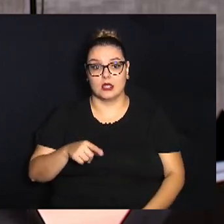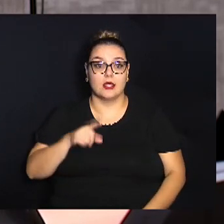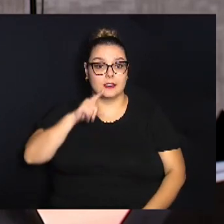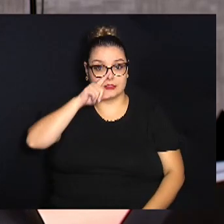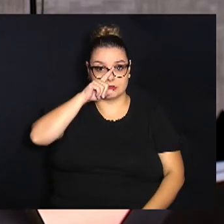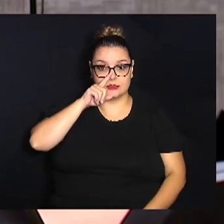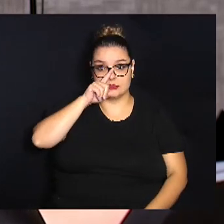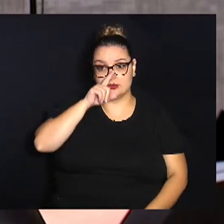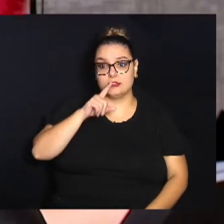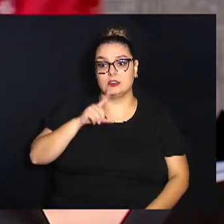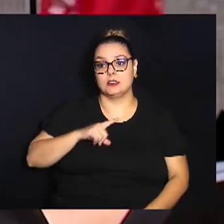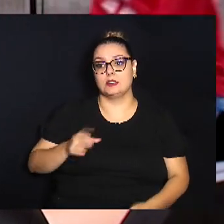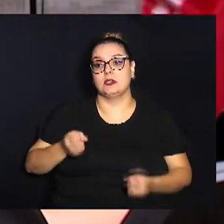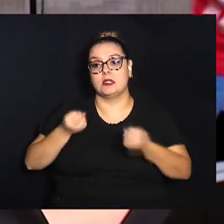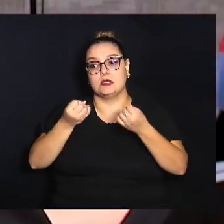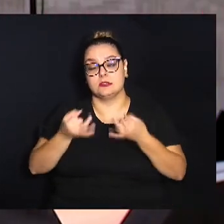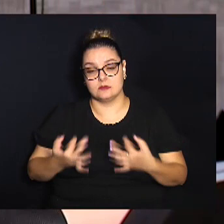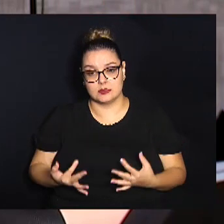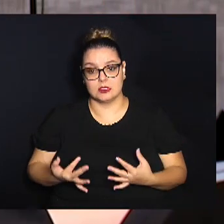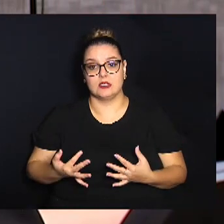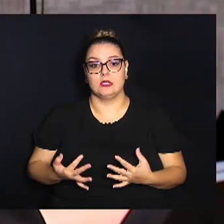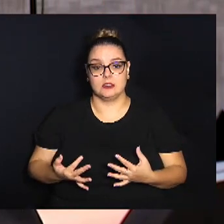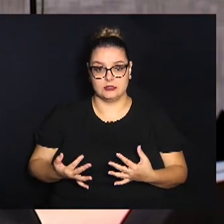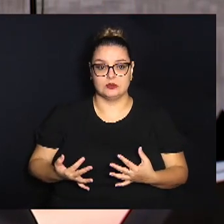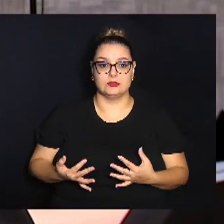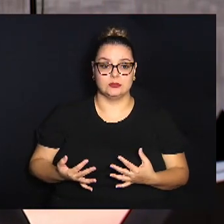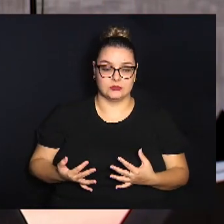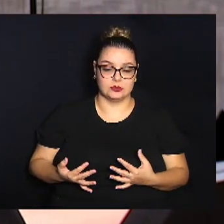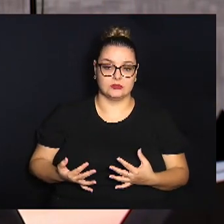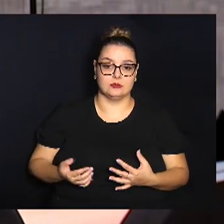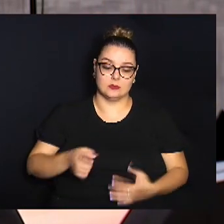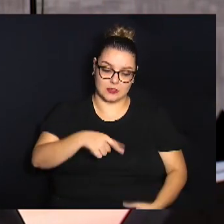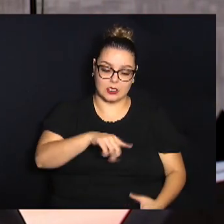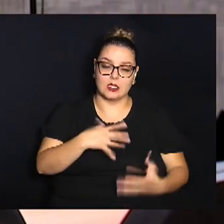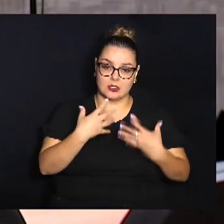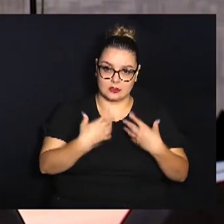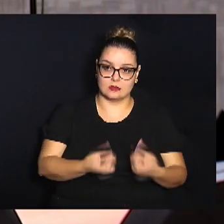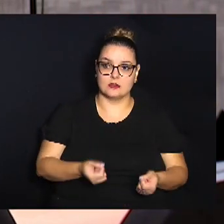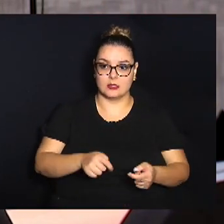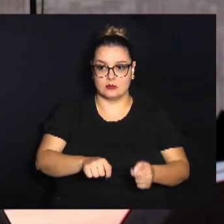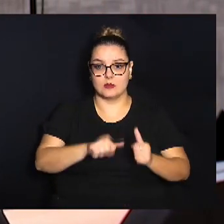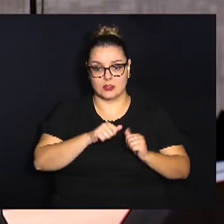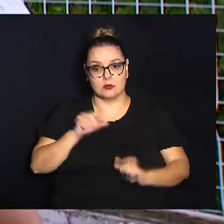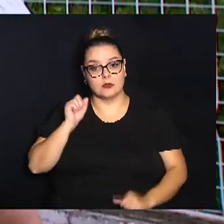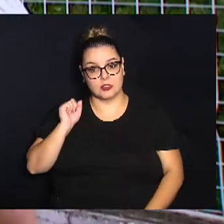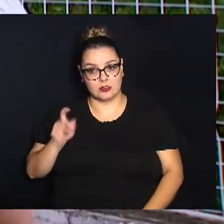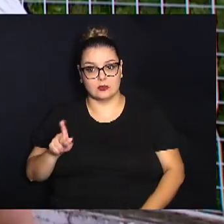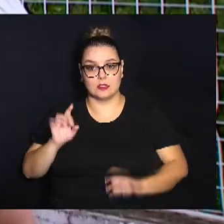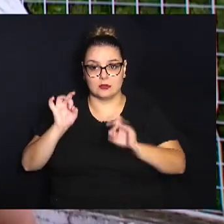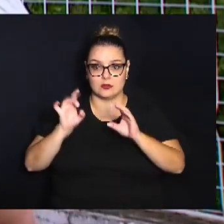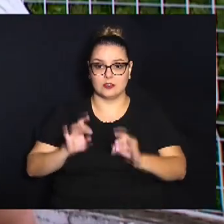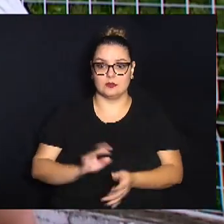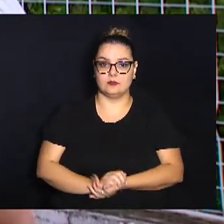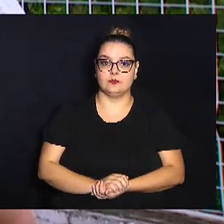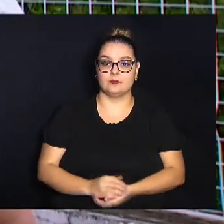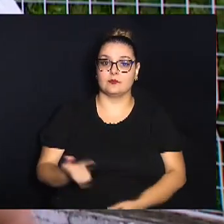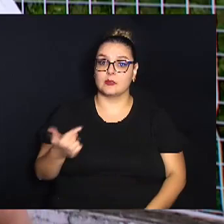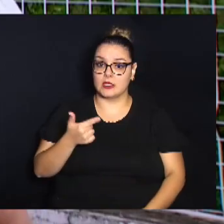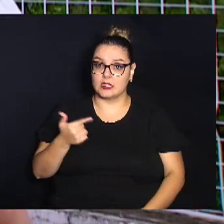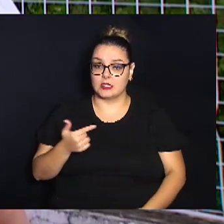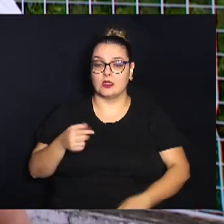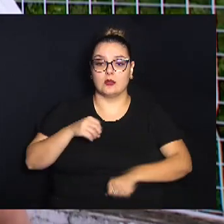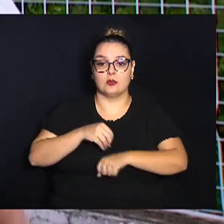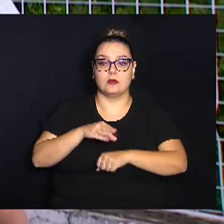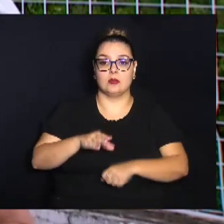tem justificativas para que eles recebam esse benefício da aposentadoria especial. Segundo a indicação, a